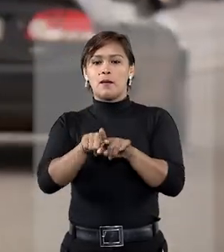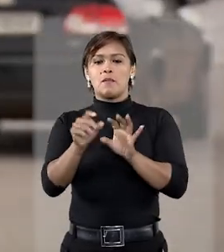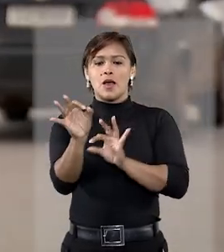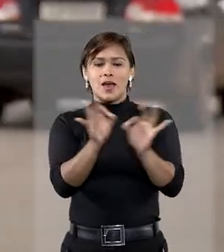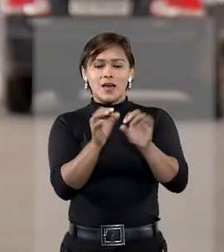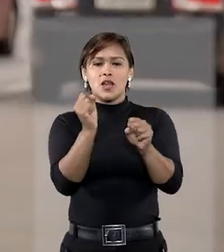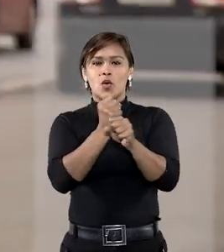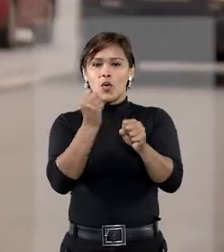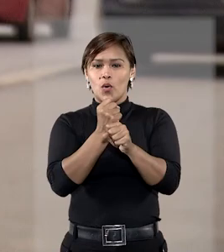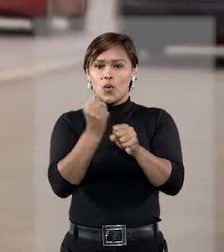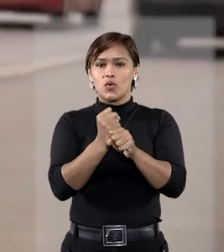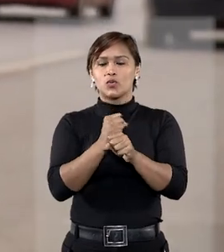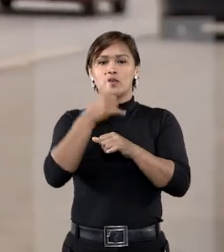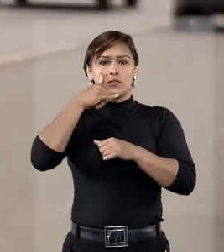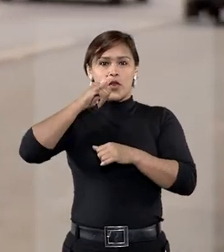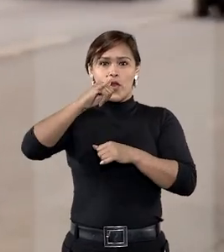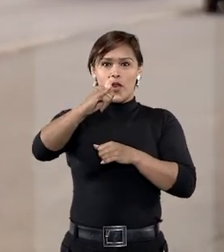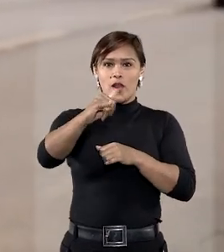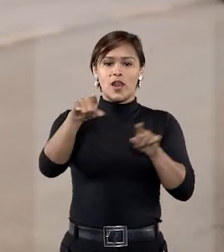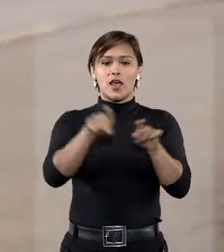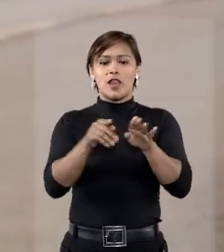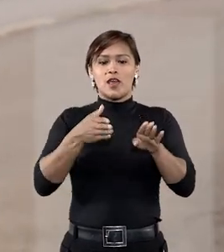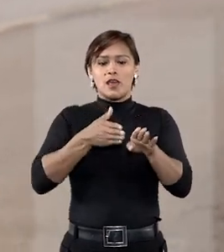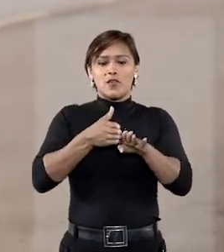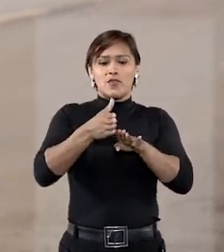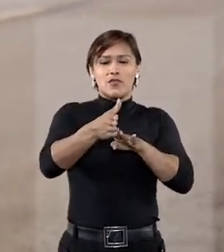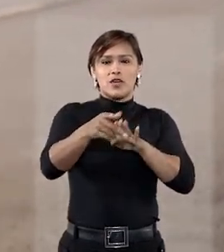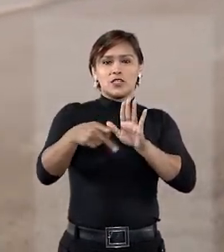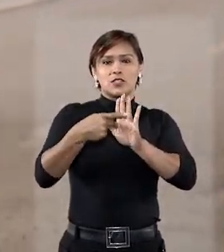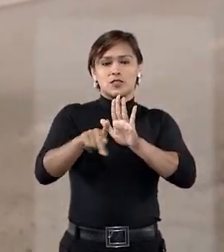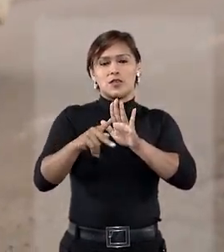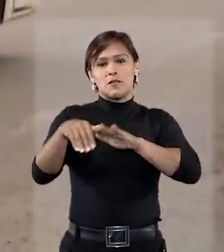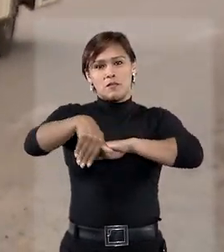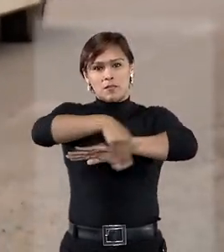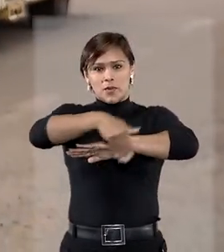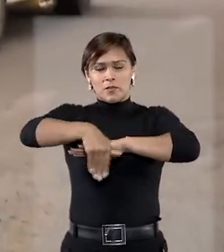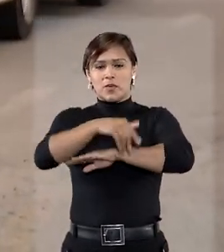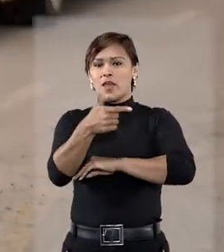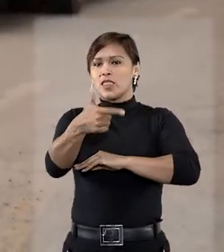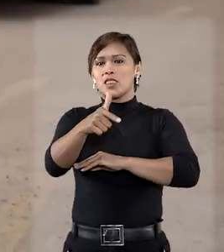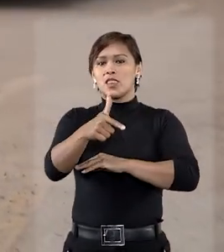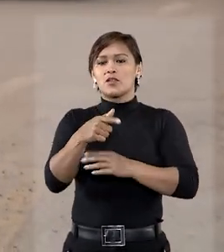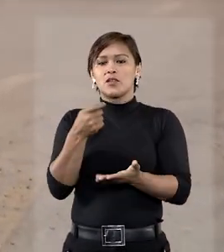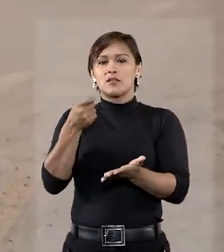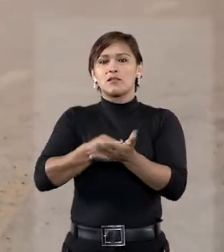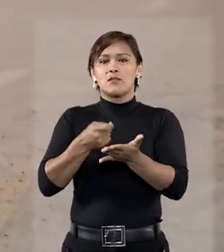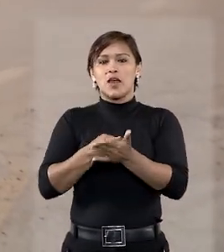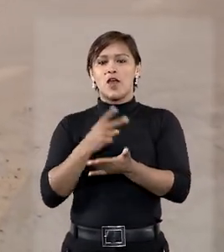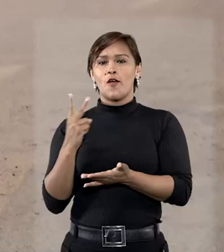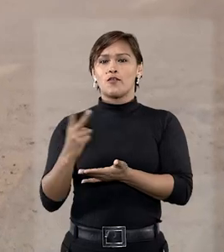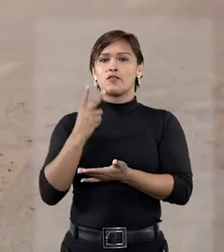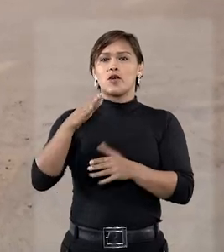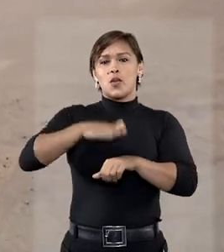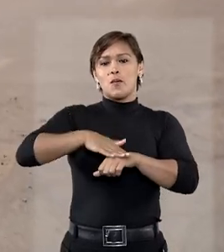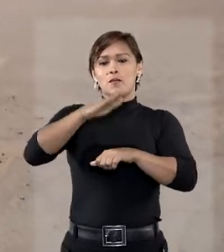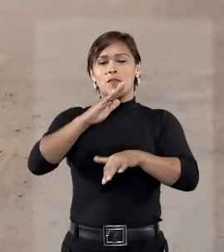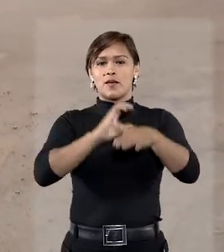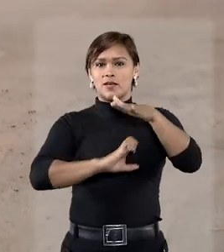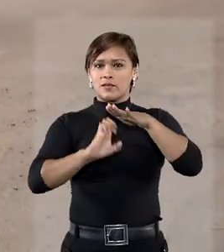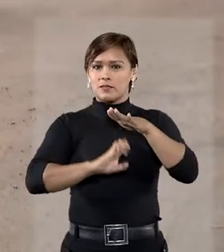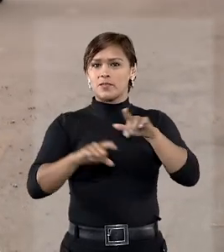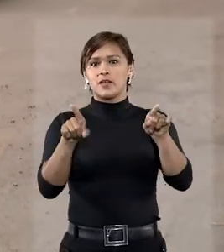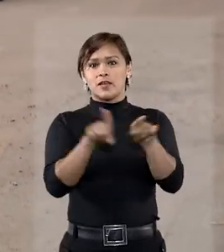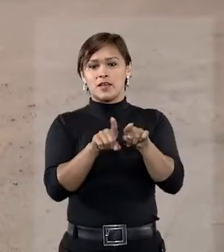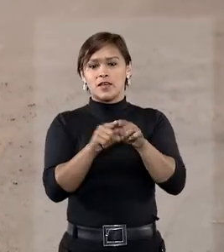construir linha de transmissão de energia elétrica em faixa de domínio de rodovia, sem ter de arcar com o preço cobrado pela